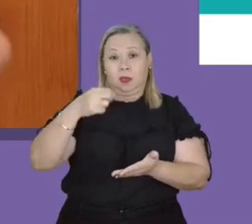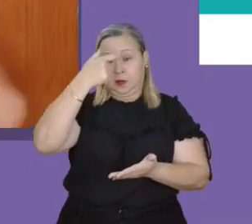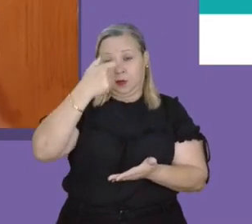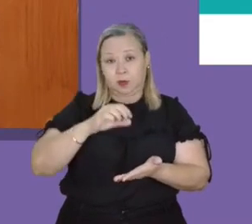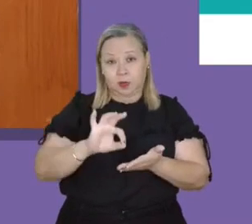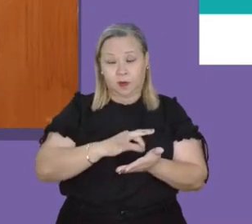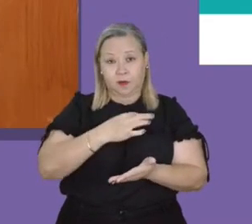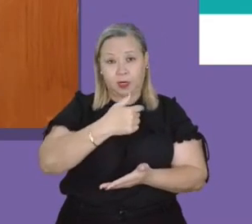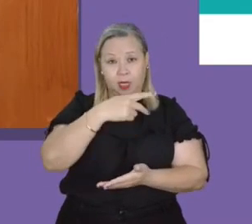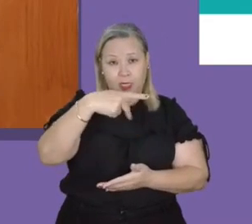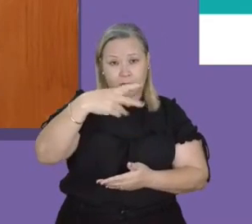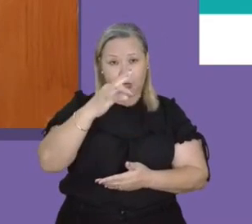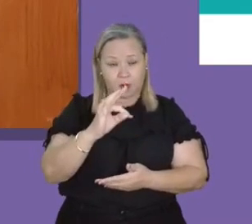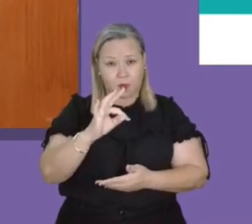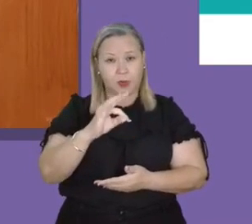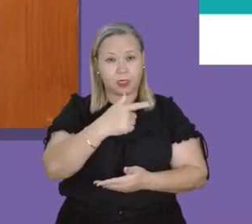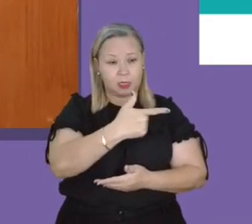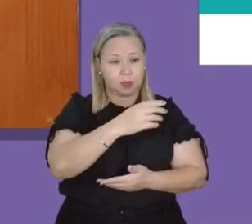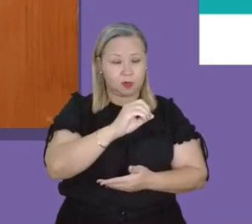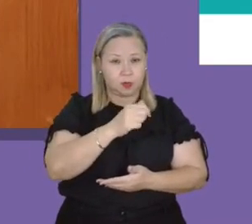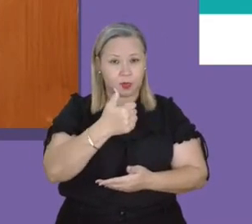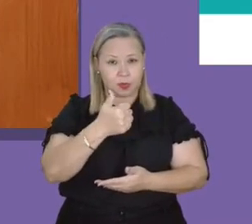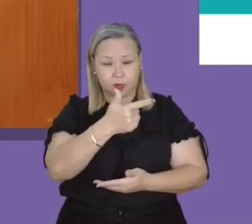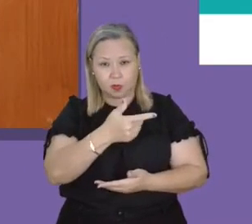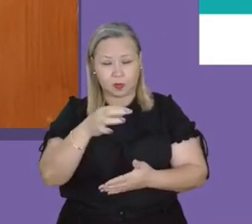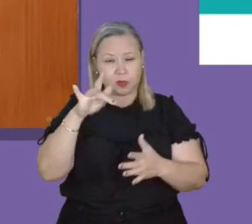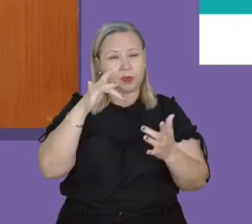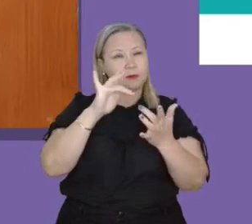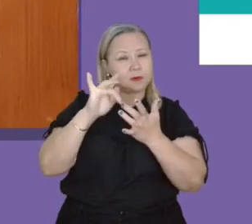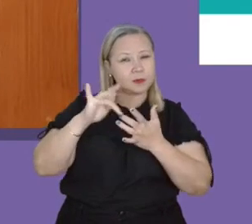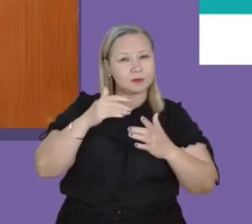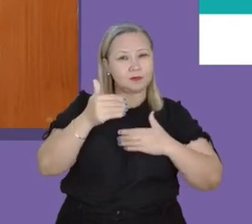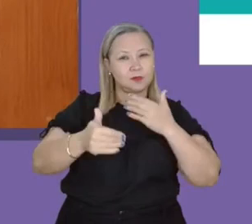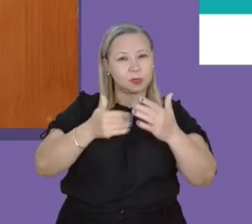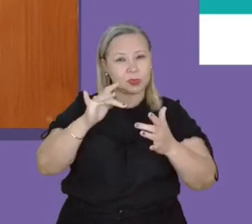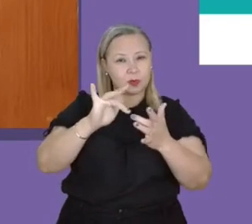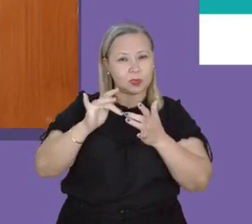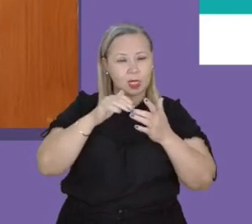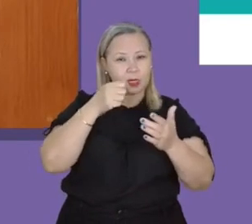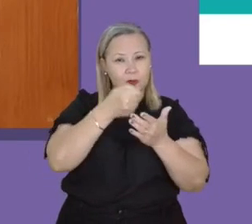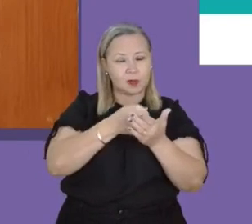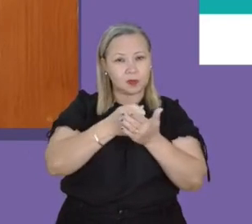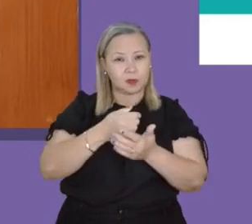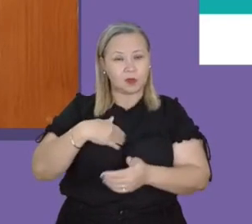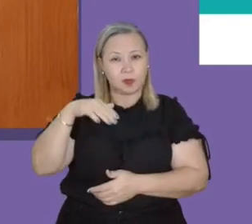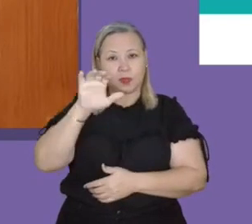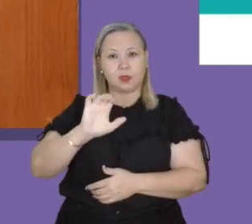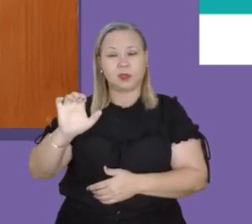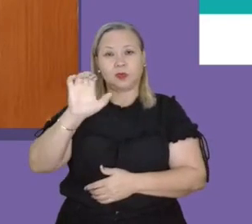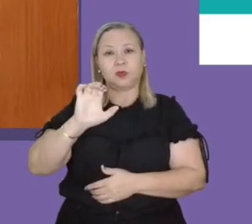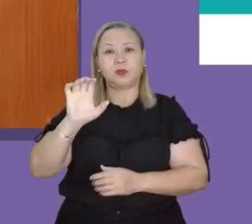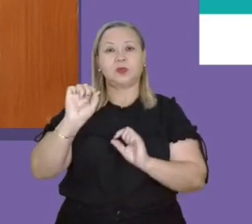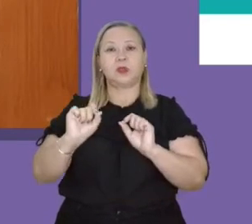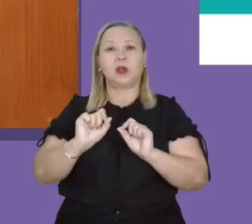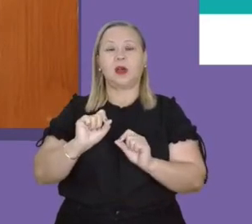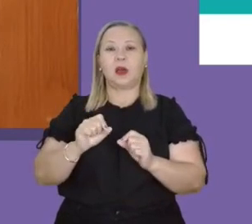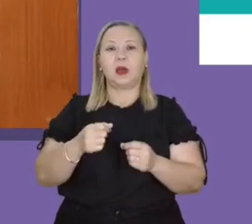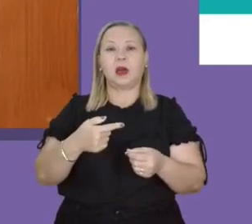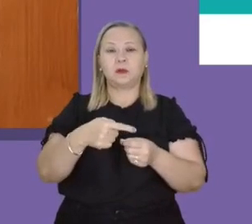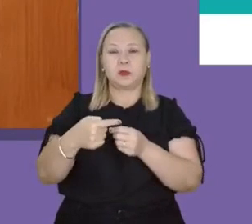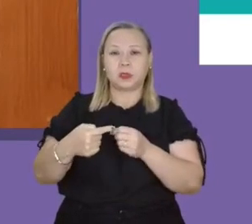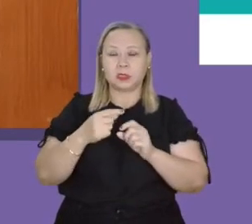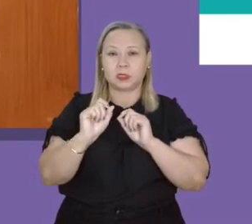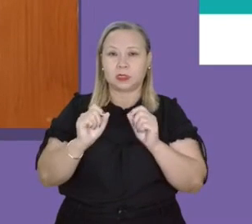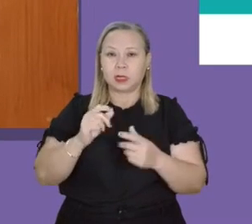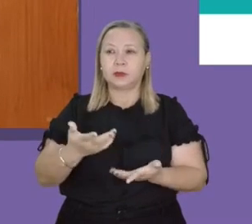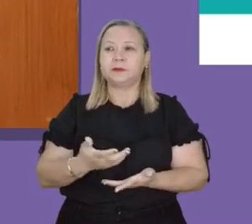filiei nesse processo, né, de estar em contato com as lutas da minha cidade, do meu estado, e eu via que sempre em cada espaço desse